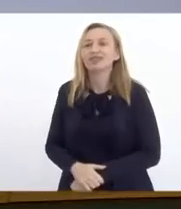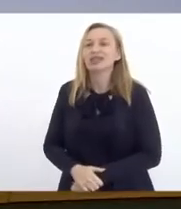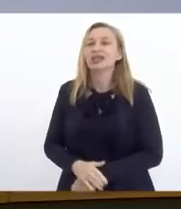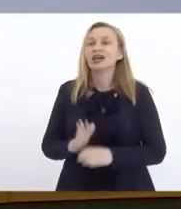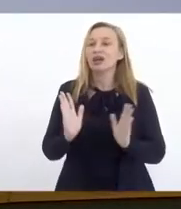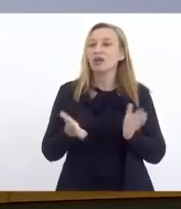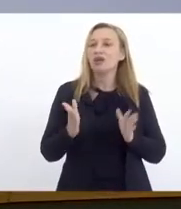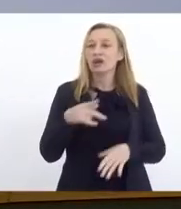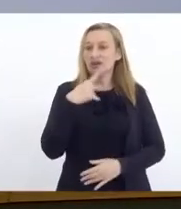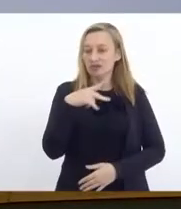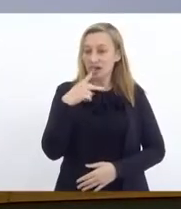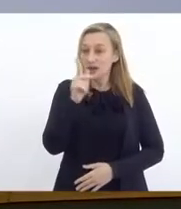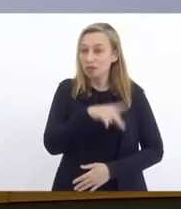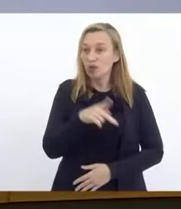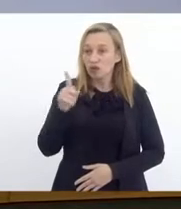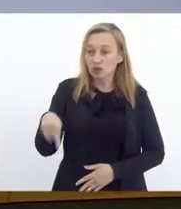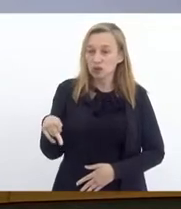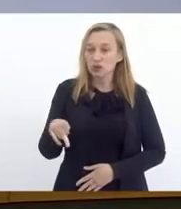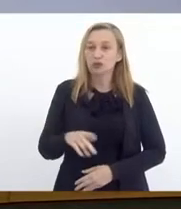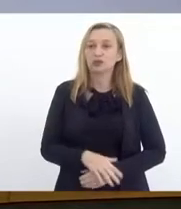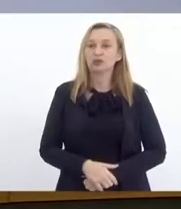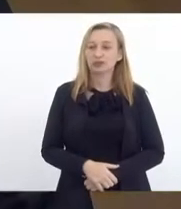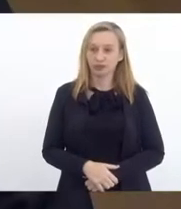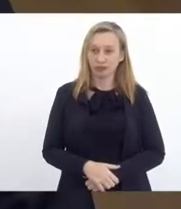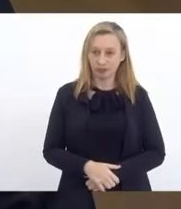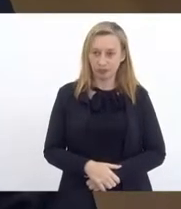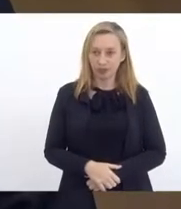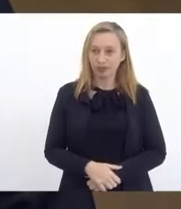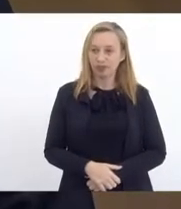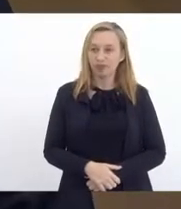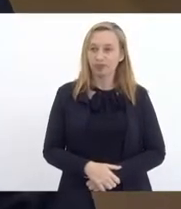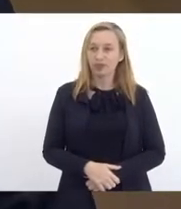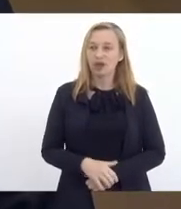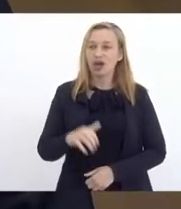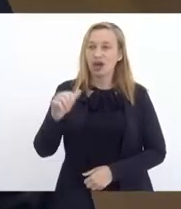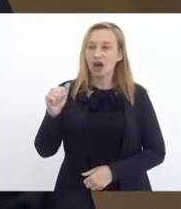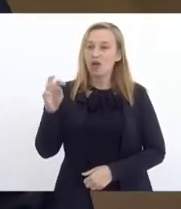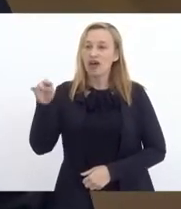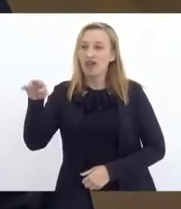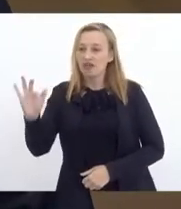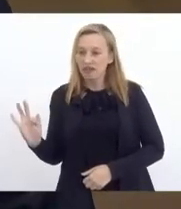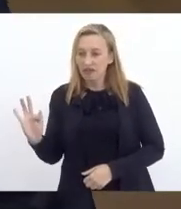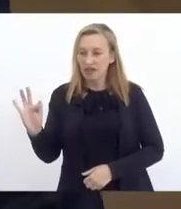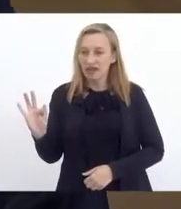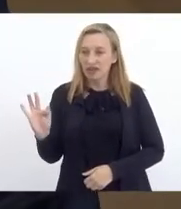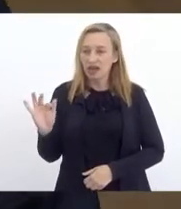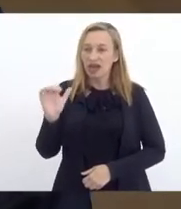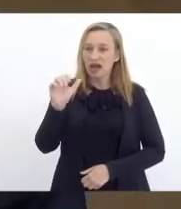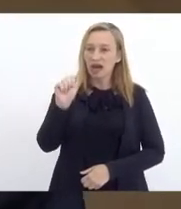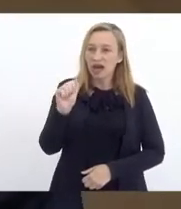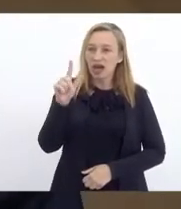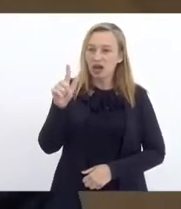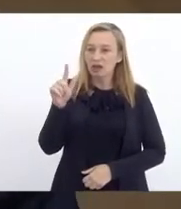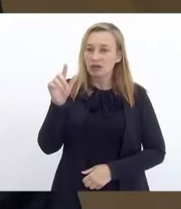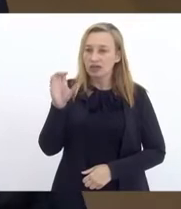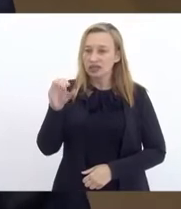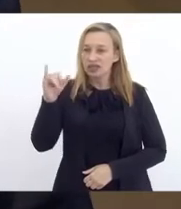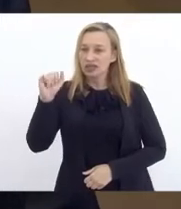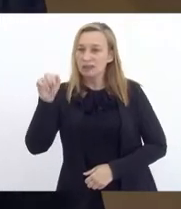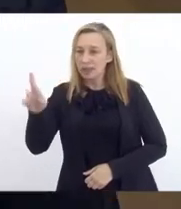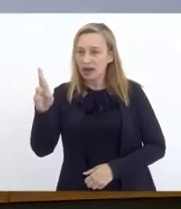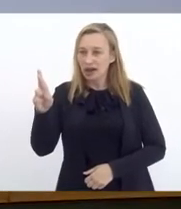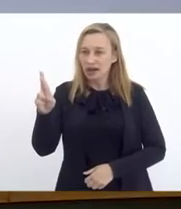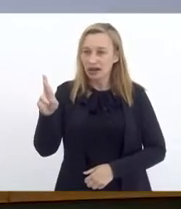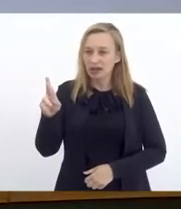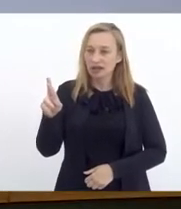passar a palavra para o professor da UENF, Alcimar das Chagas Ribeiro, por favor, virtualmente.